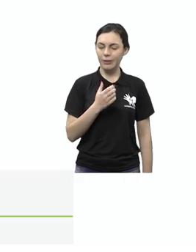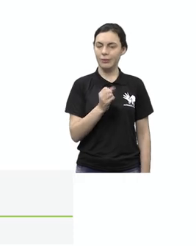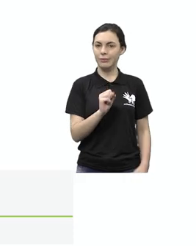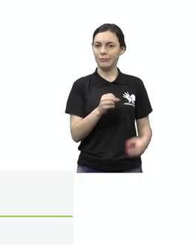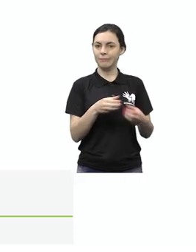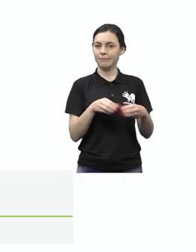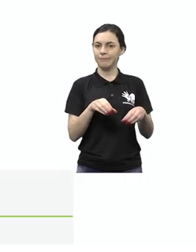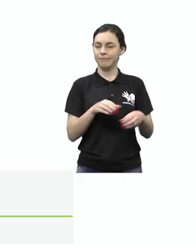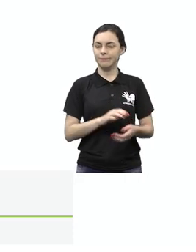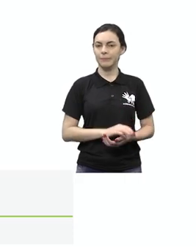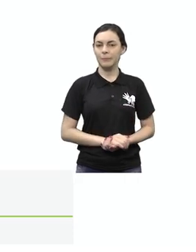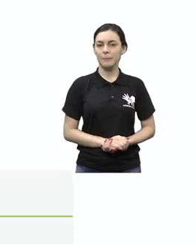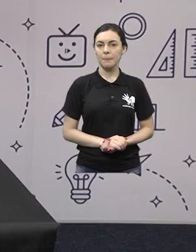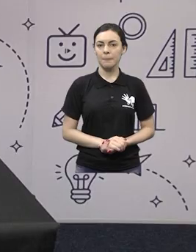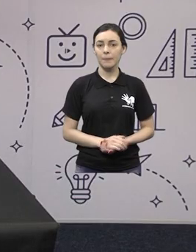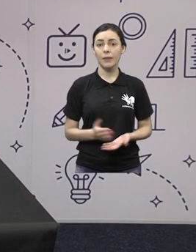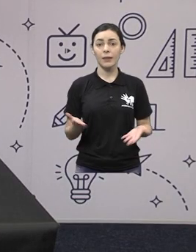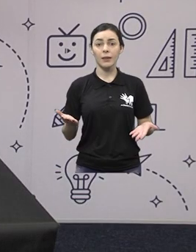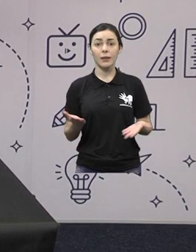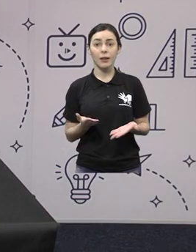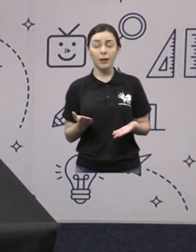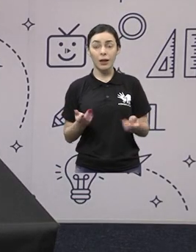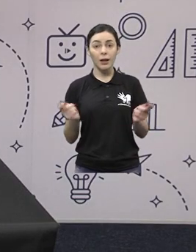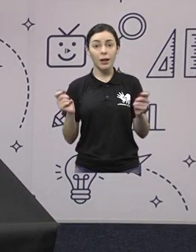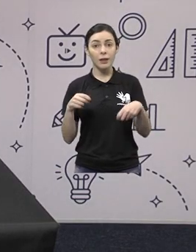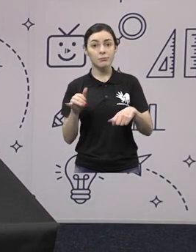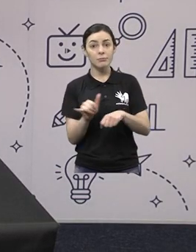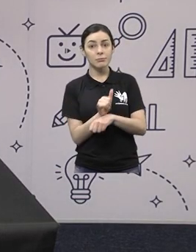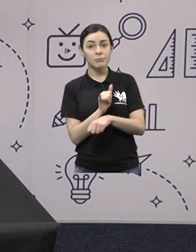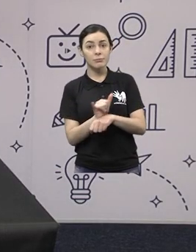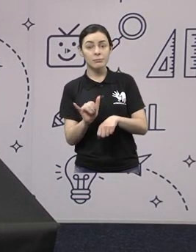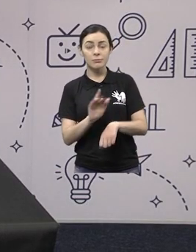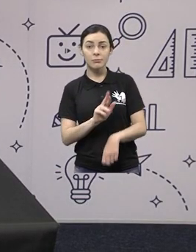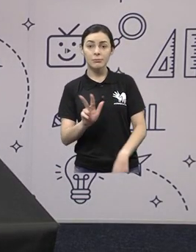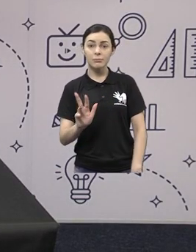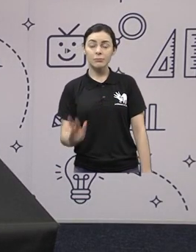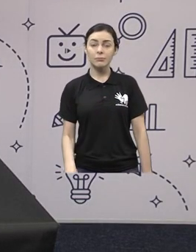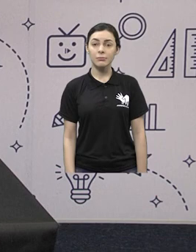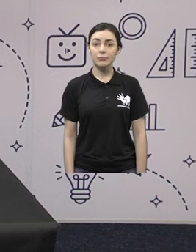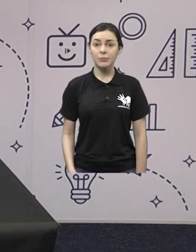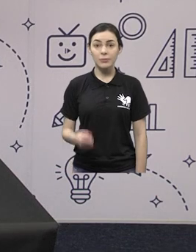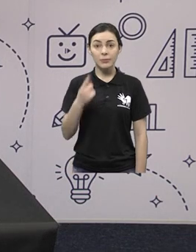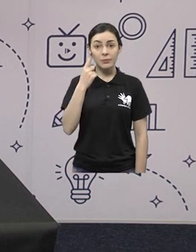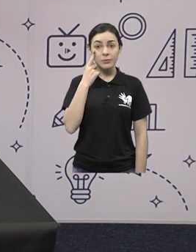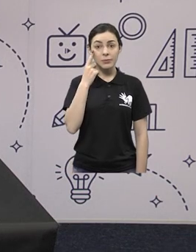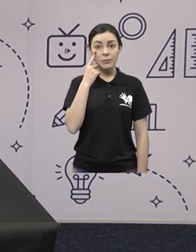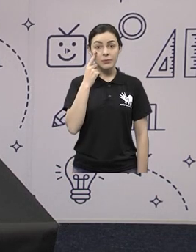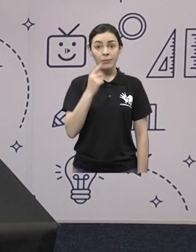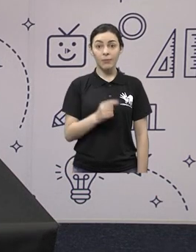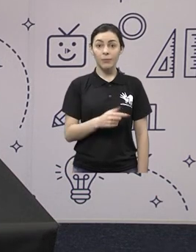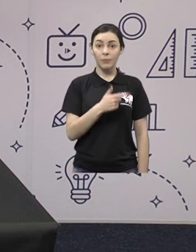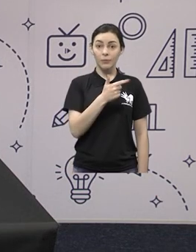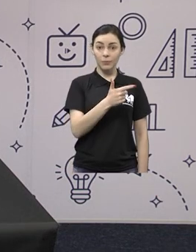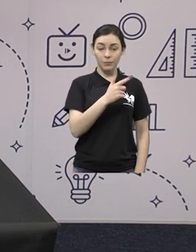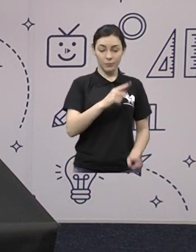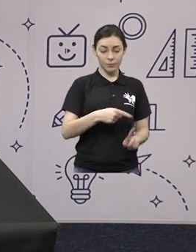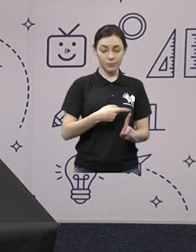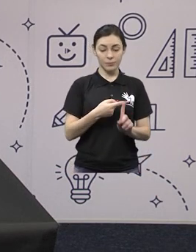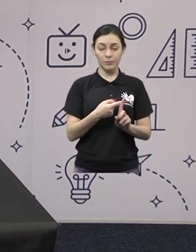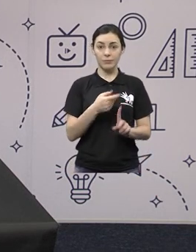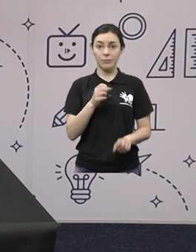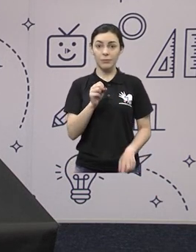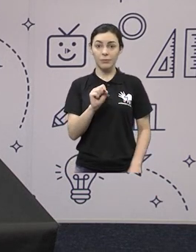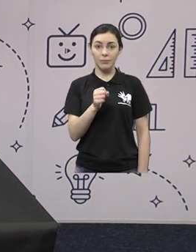Contaram comigo? Nós temos 8. Agora nós temos uma outra possibilidade. Vejam lá.